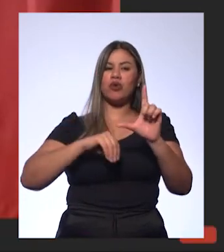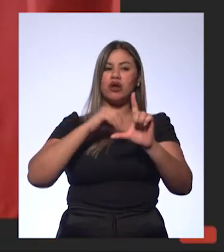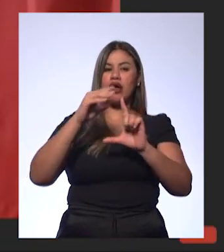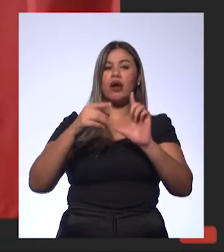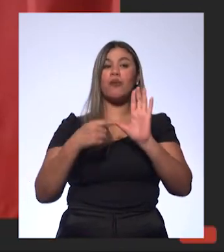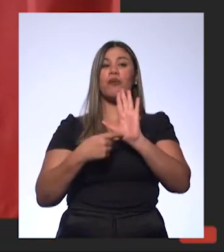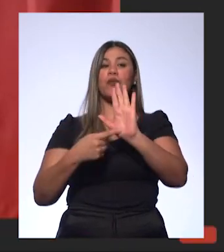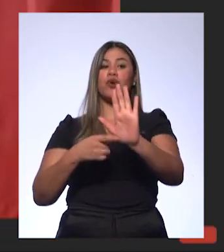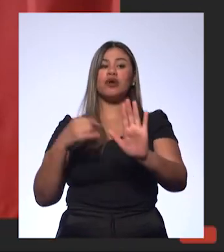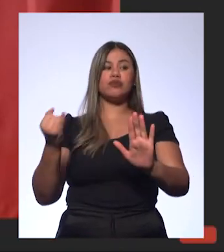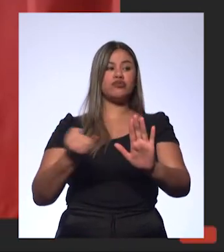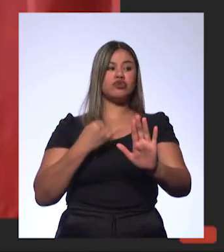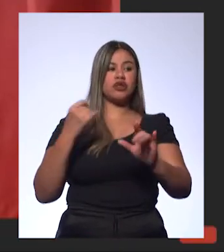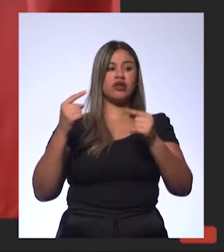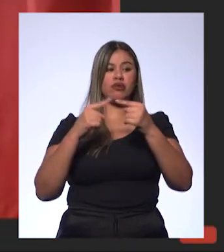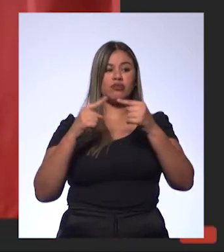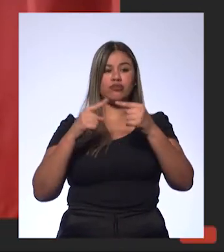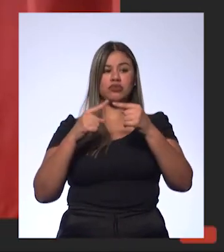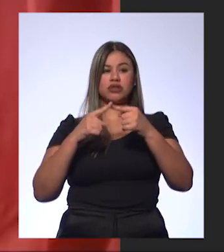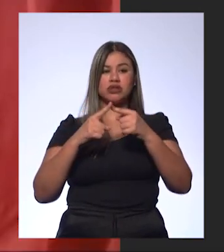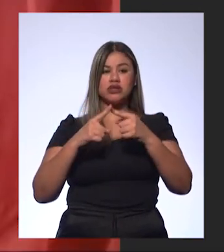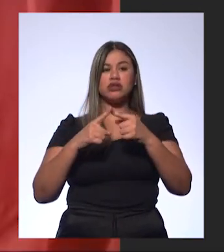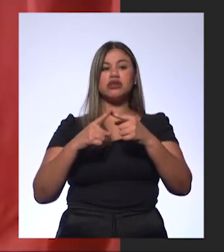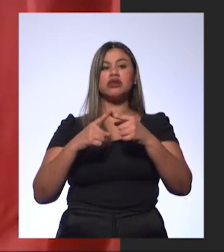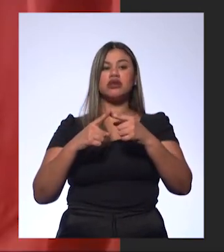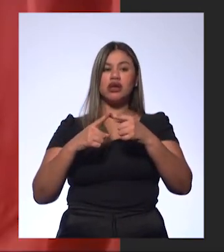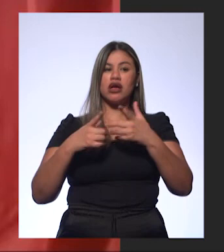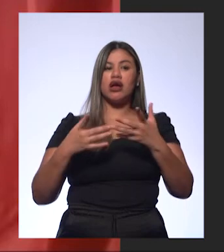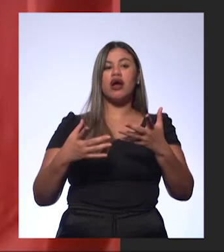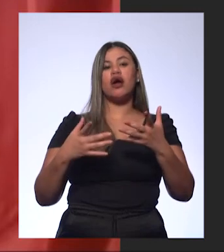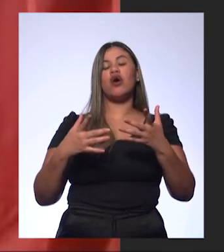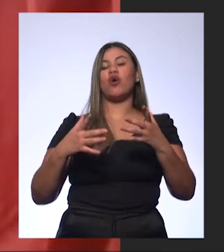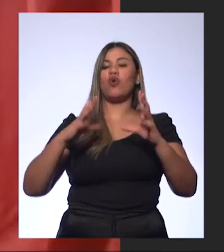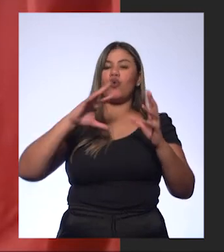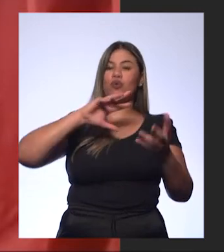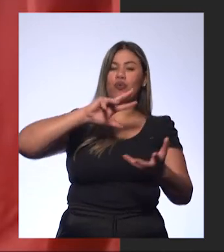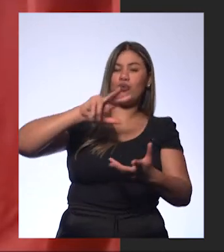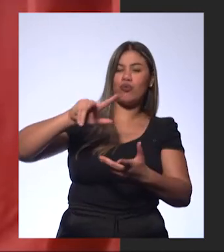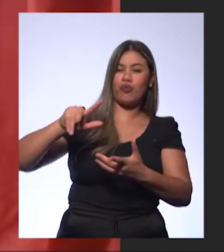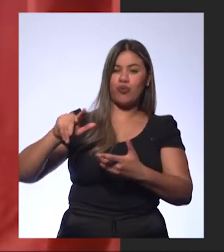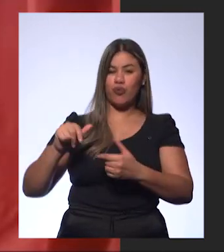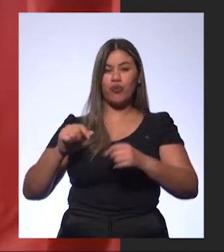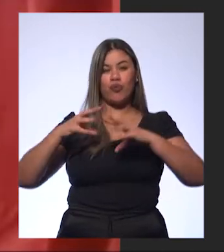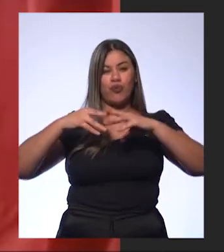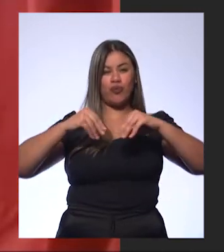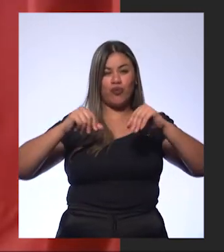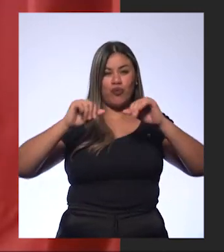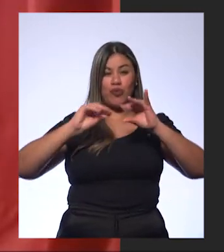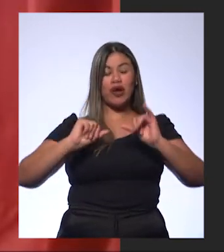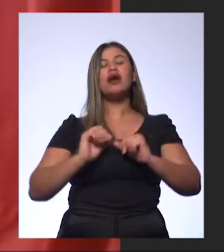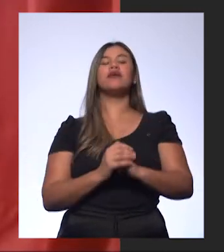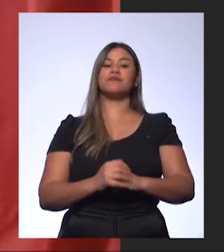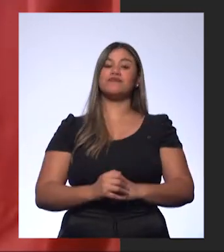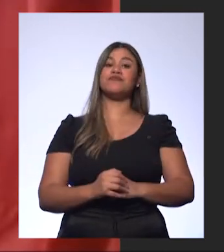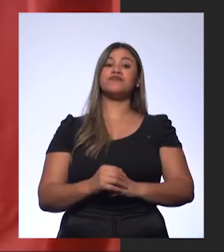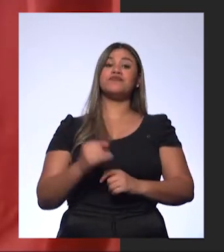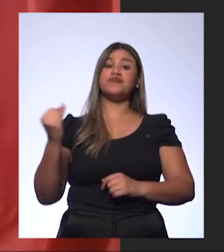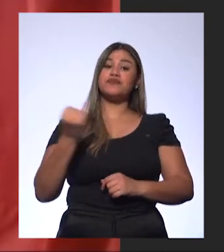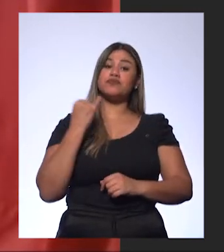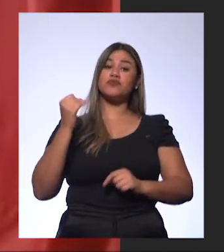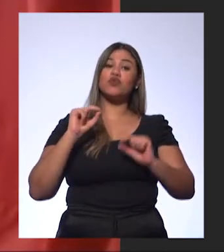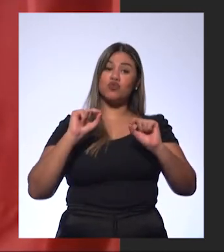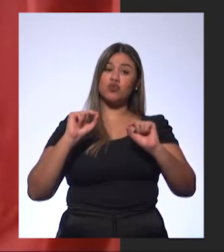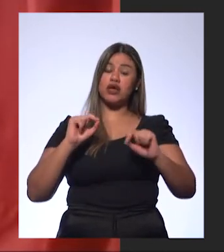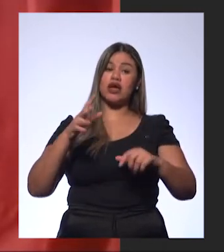quão importante era a sustentabilidade, né, para o nosso meio ambiente, para o nosso planeta Terra, e o quão importante também é a gente